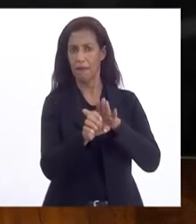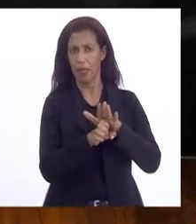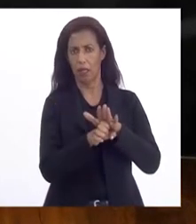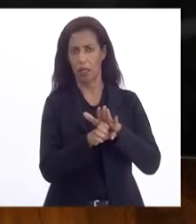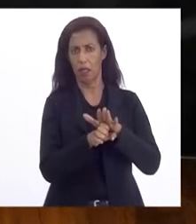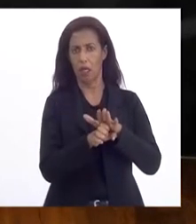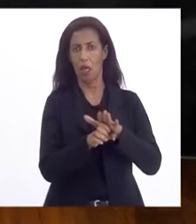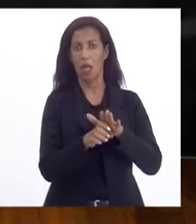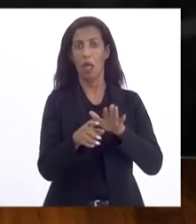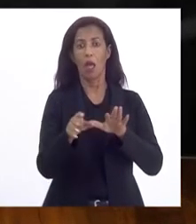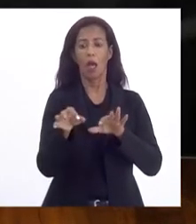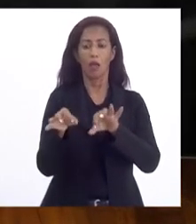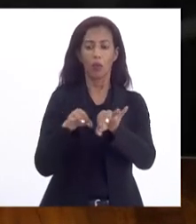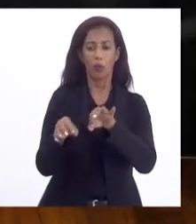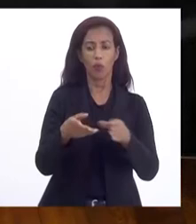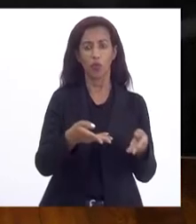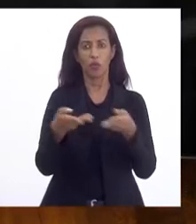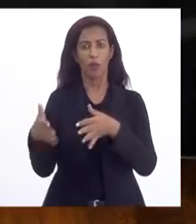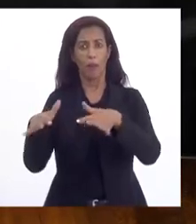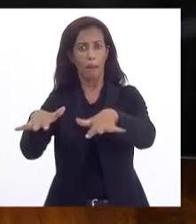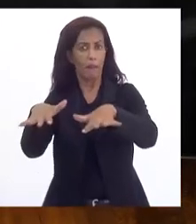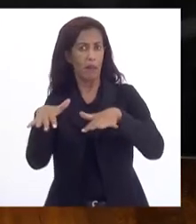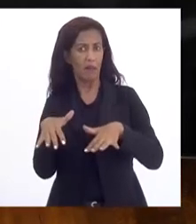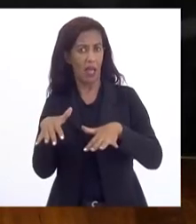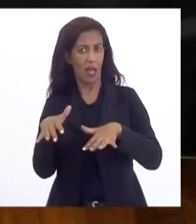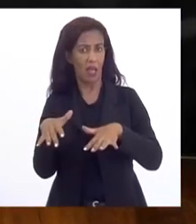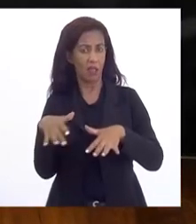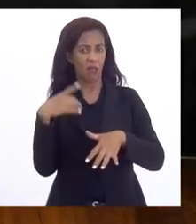para plenário e no plenário quem quiser